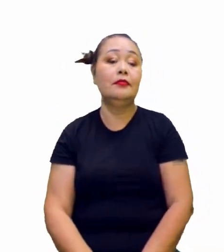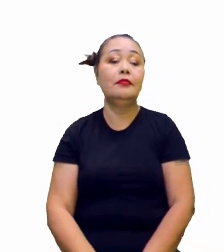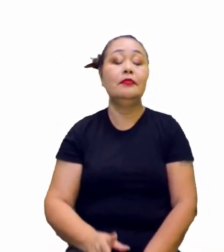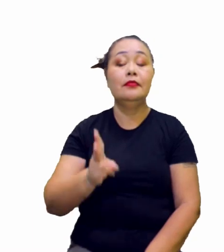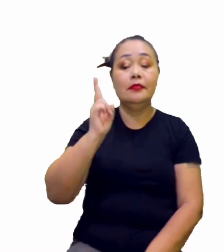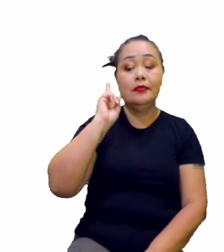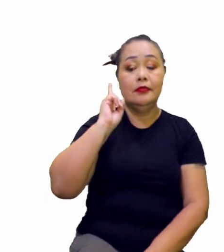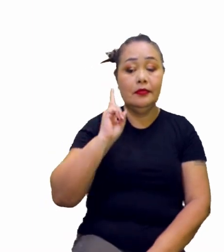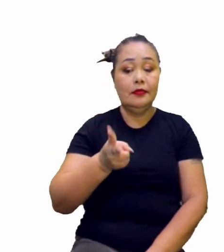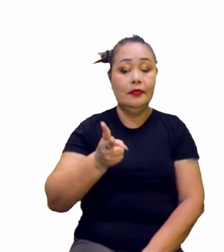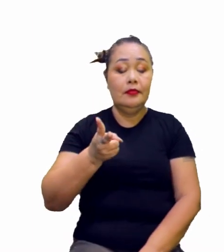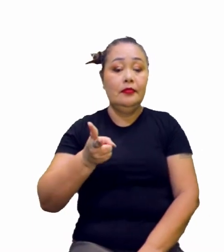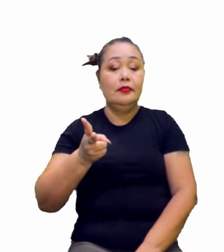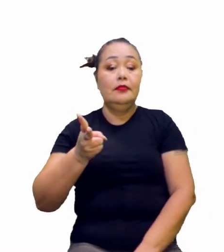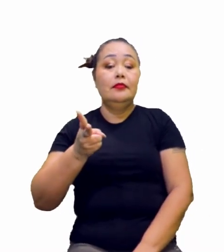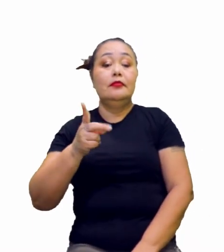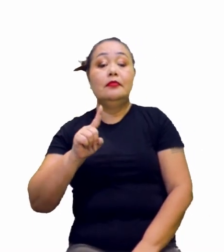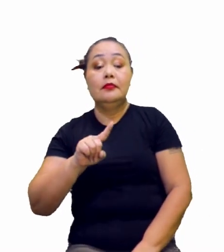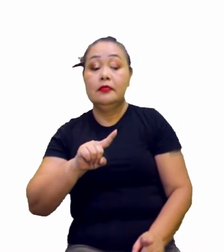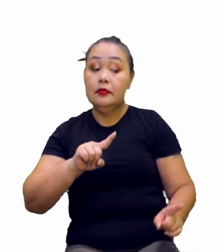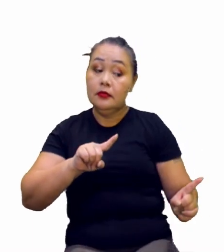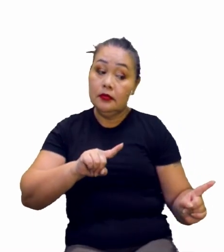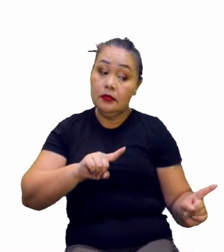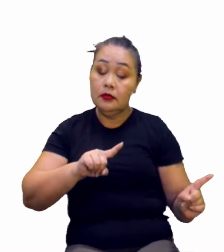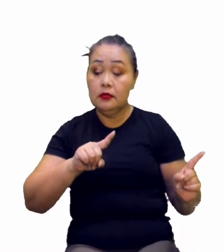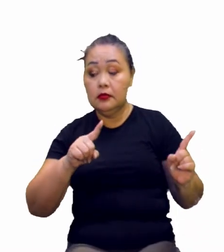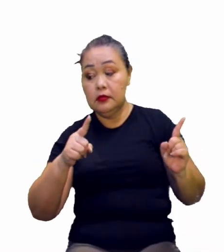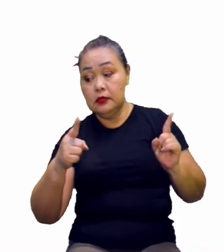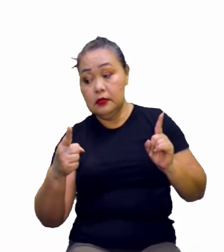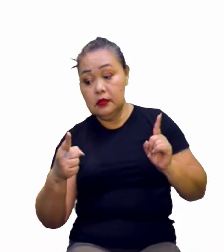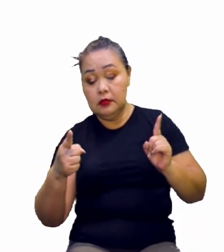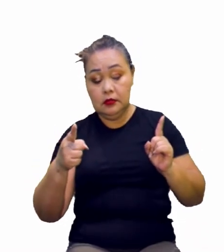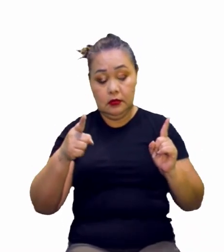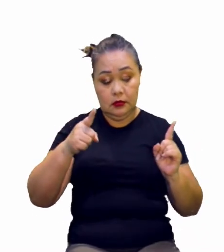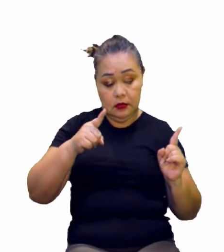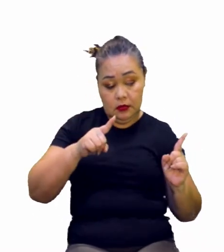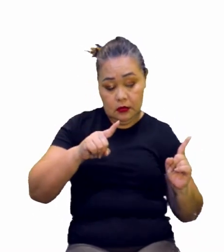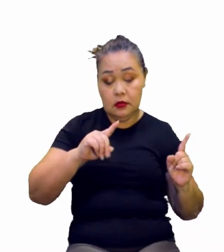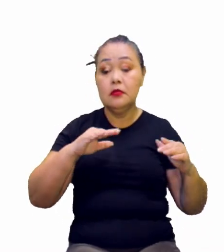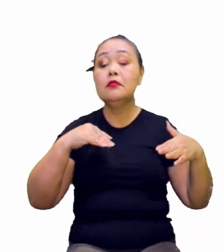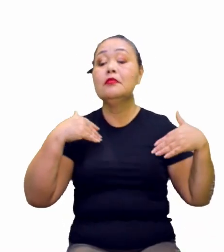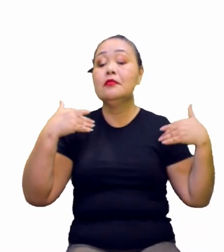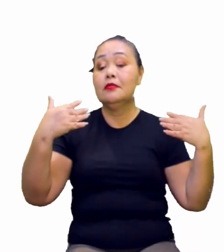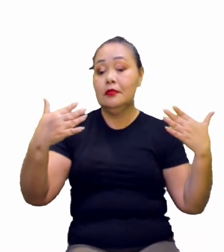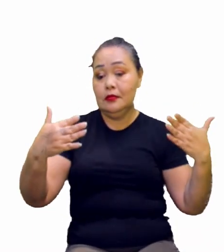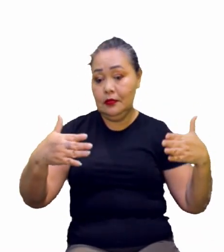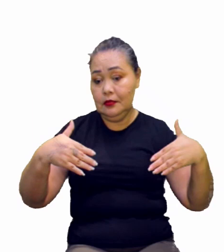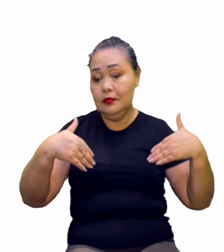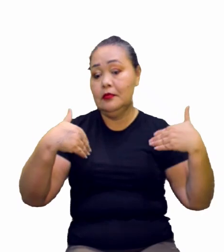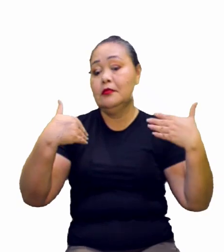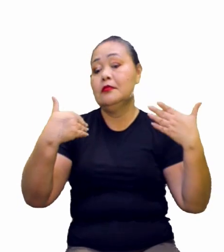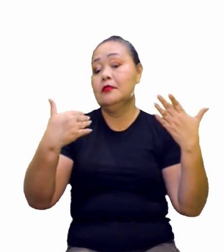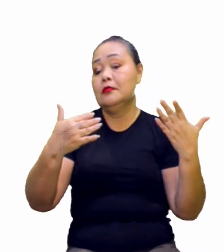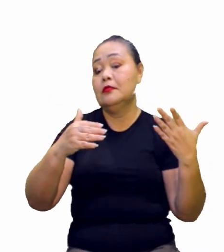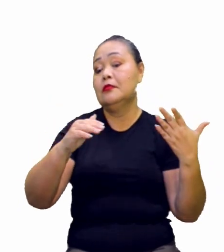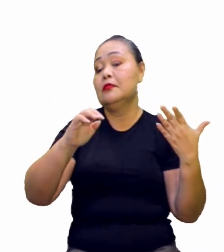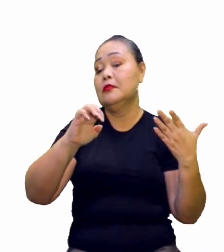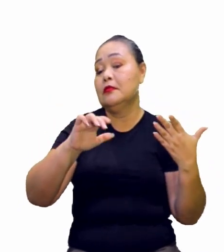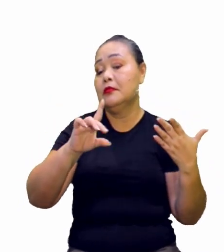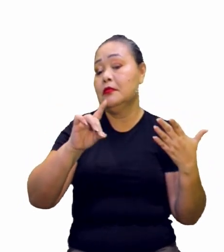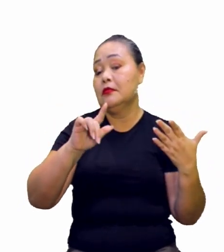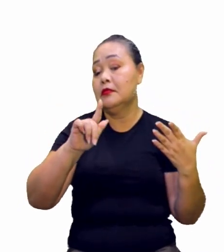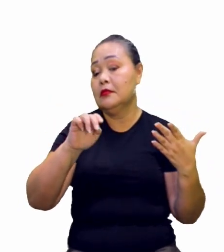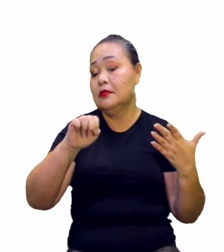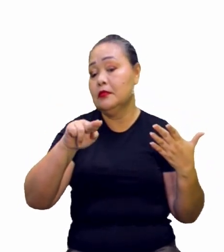Sempre alterando um processo que é endógeno, tá?